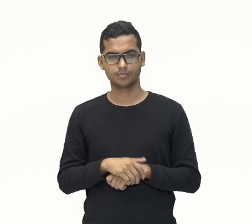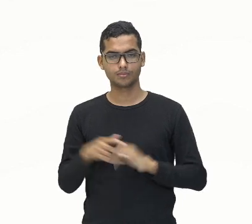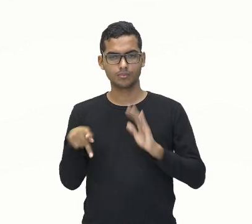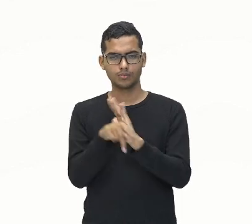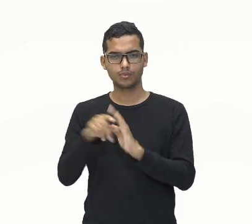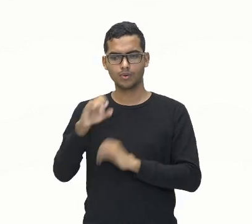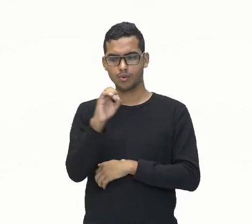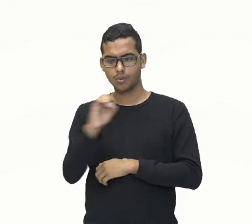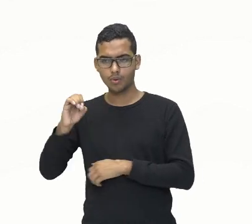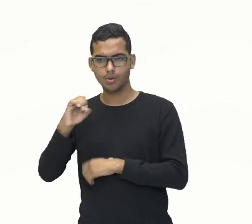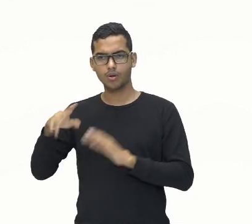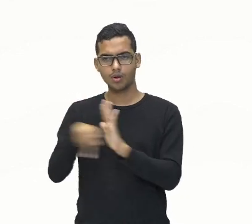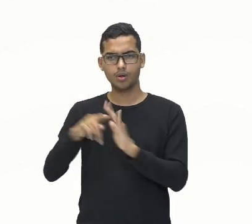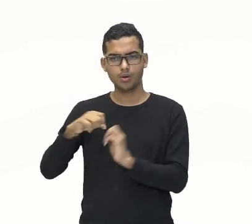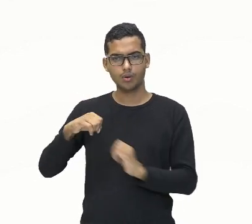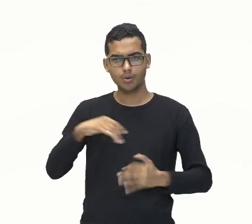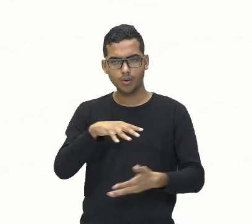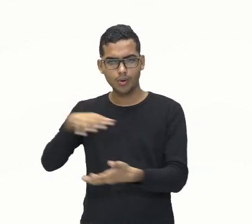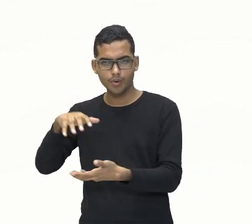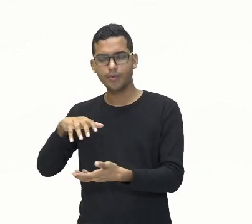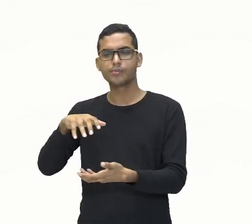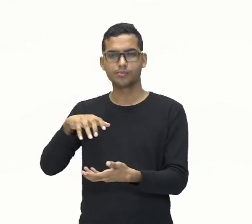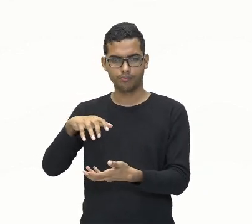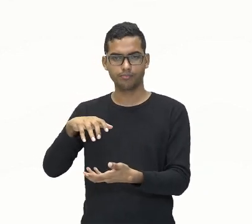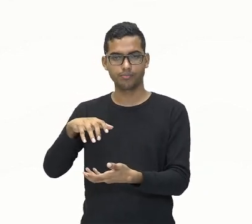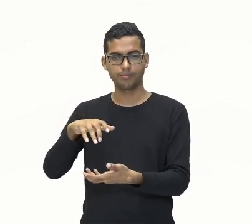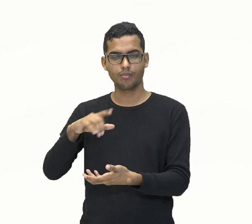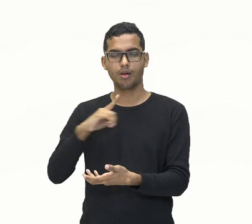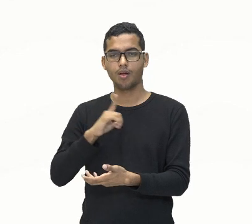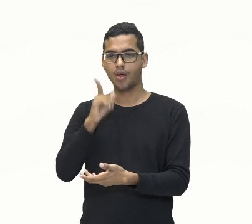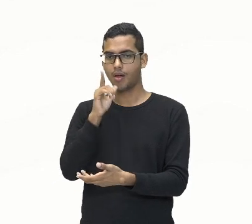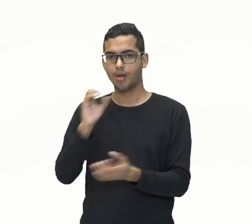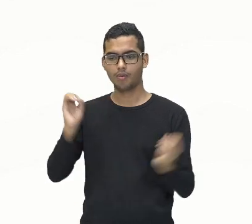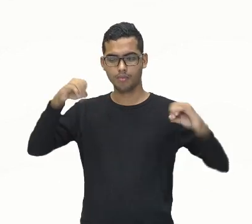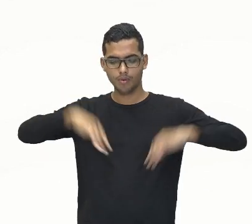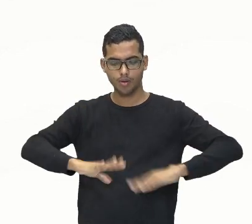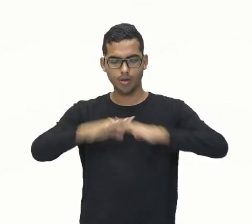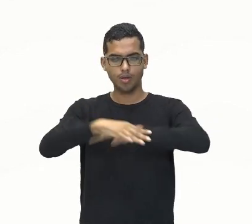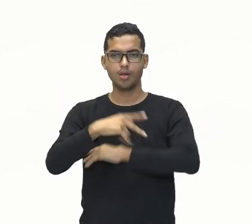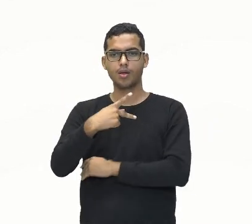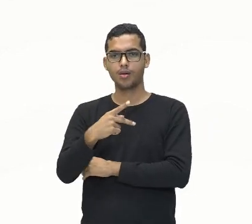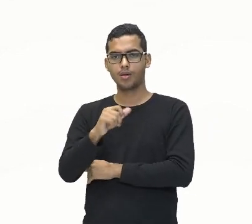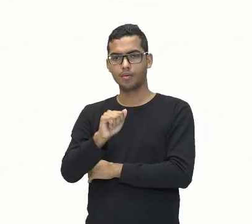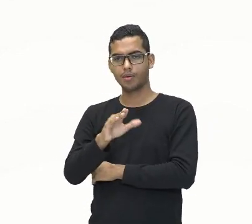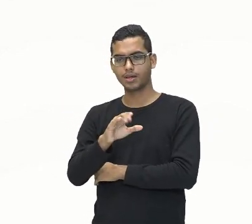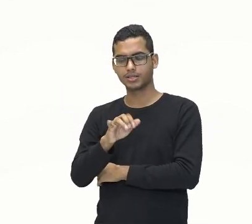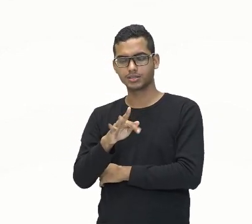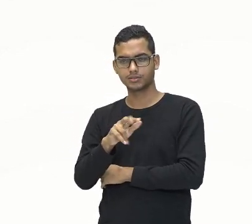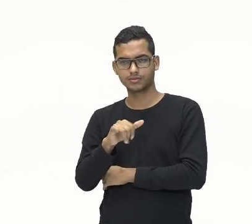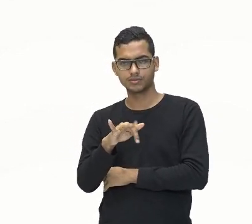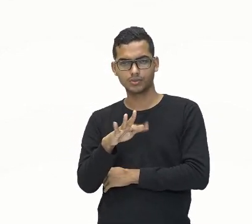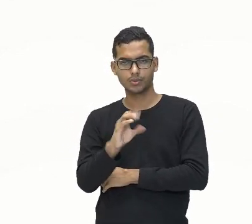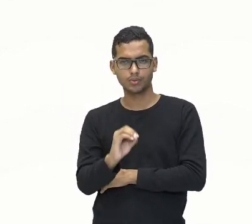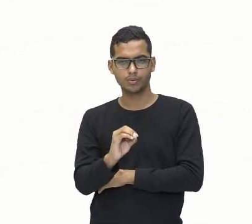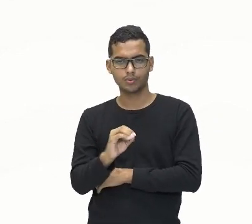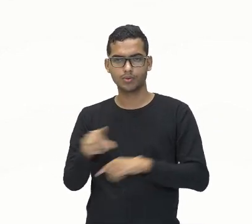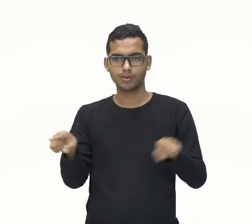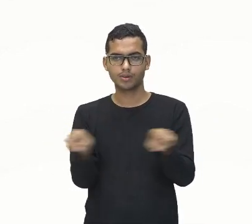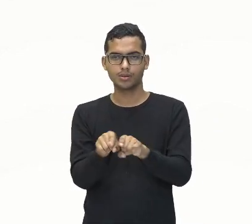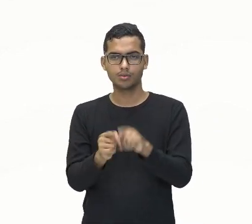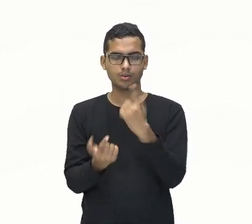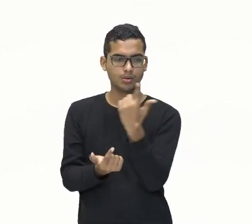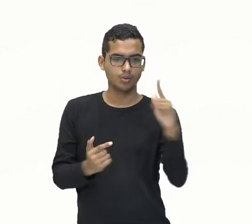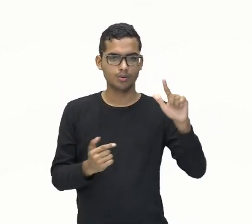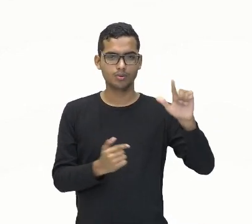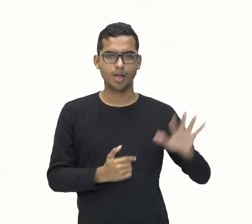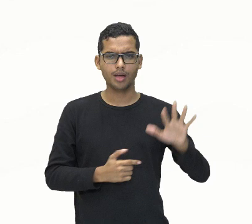da América Latina, então é banhado pelo Pacífico desse lado, tá? Já que eu coloquei o Pacífico aqui, vou colocar Atlântico aqui para